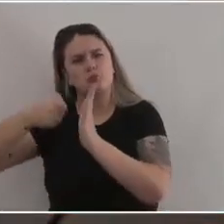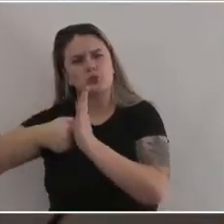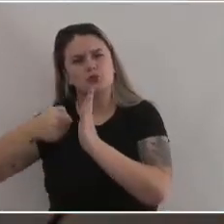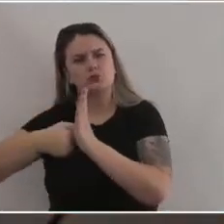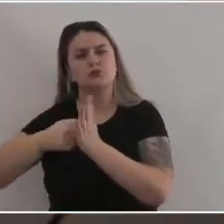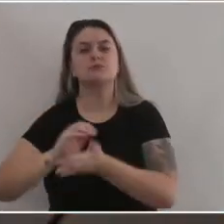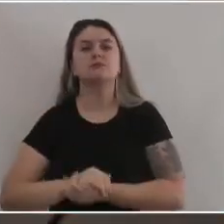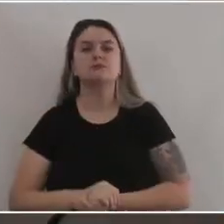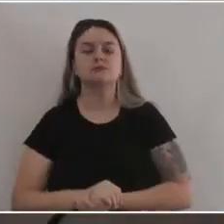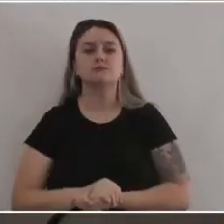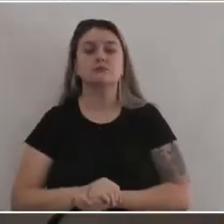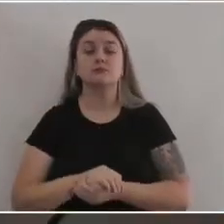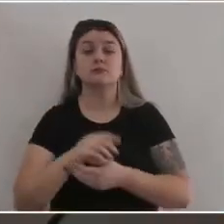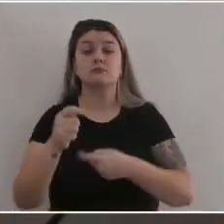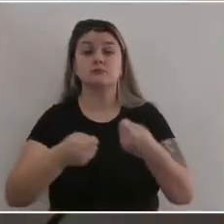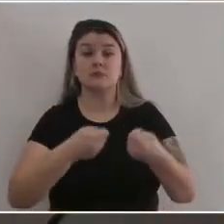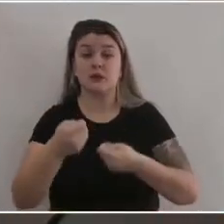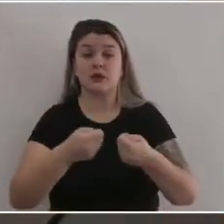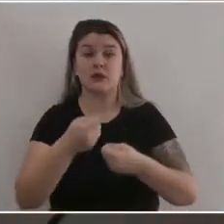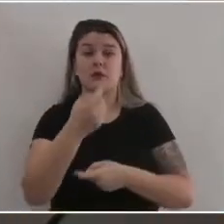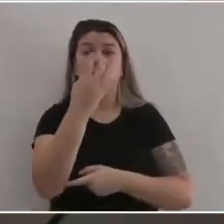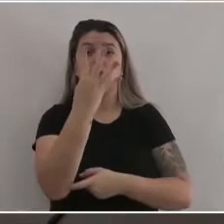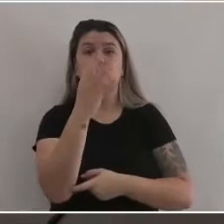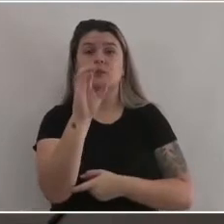melhoria. Orçado no ano foi